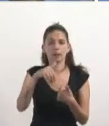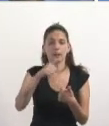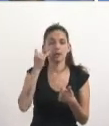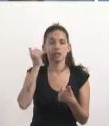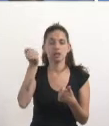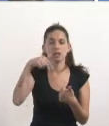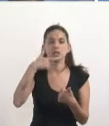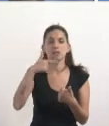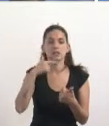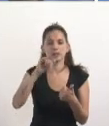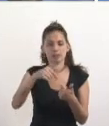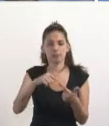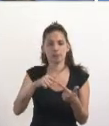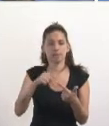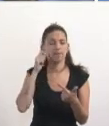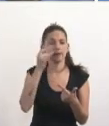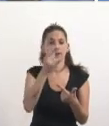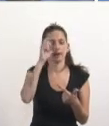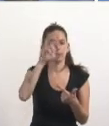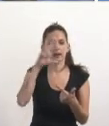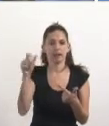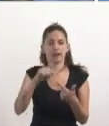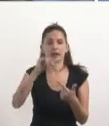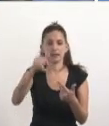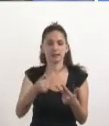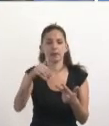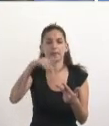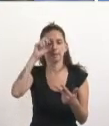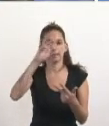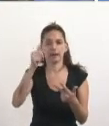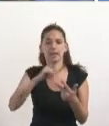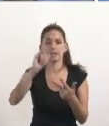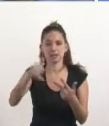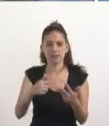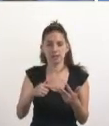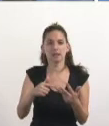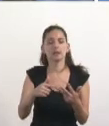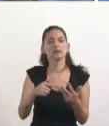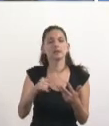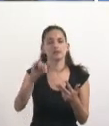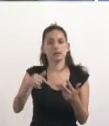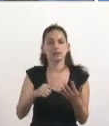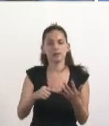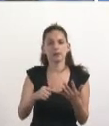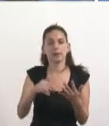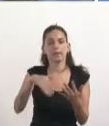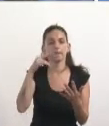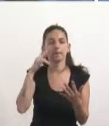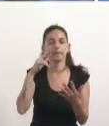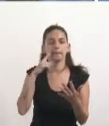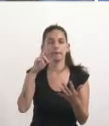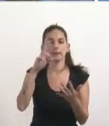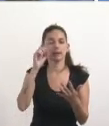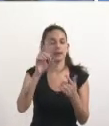afirmativo senador guerra afirmativo se dormirá afirmativo senador mirabel afirmativo senadora milk y la firma tivo